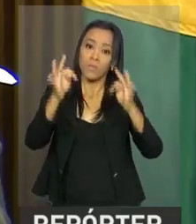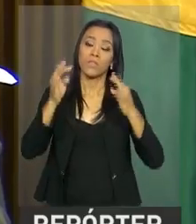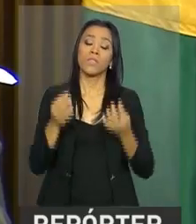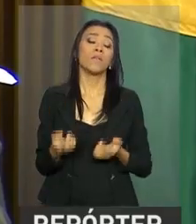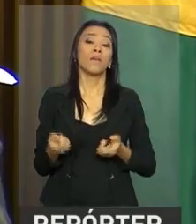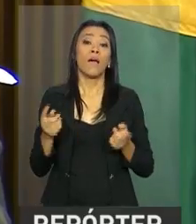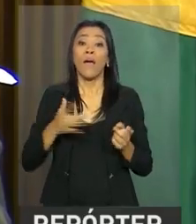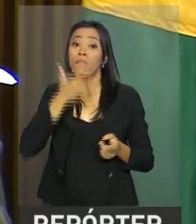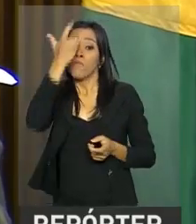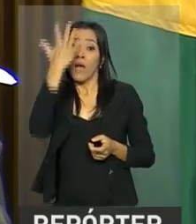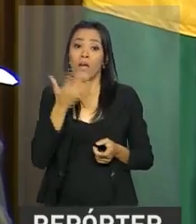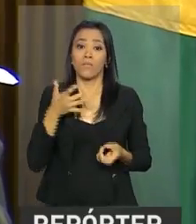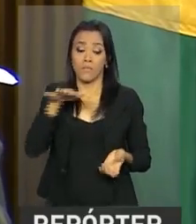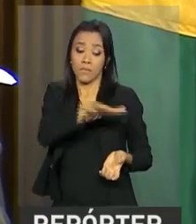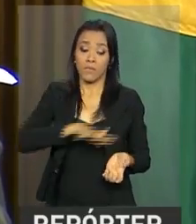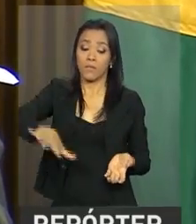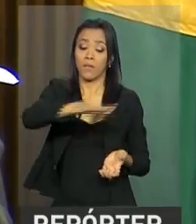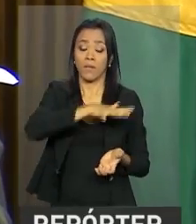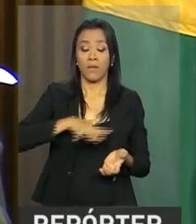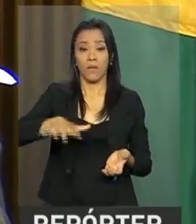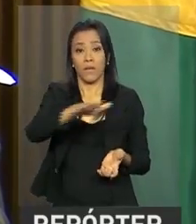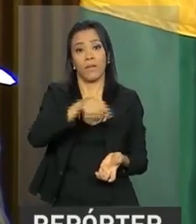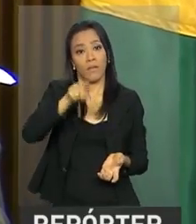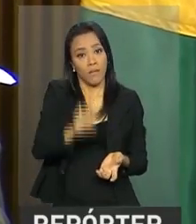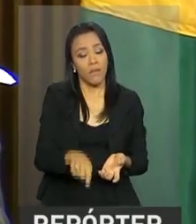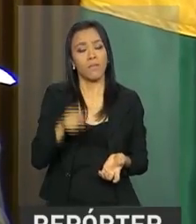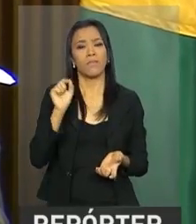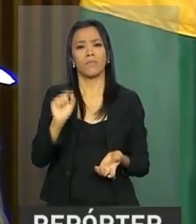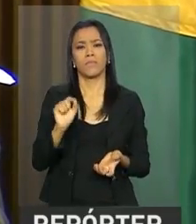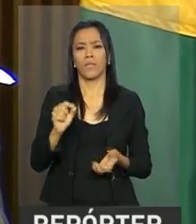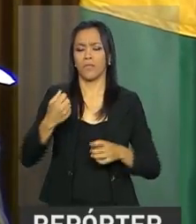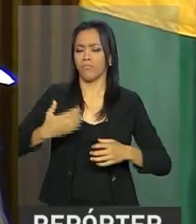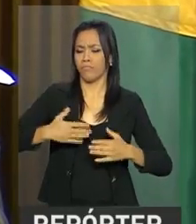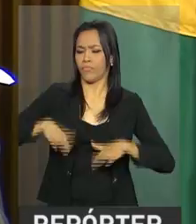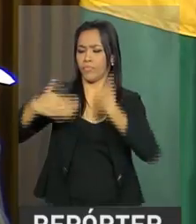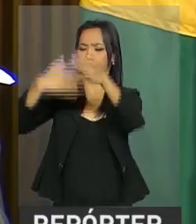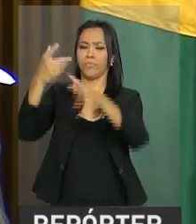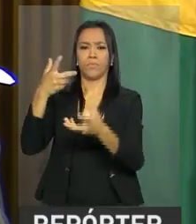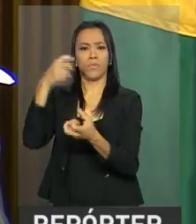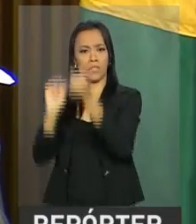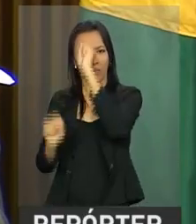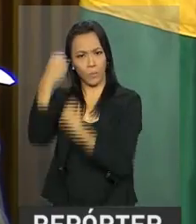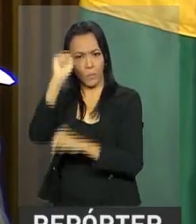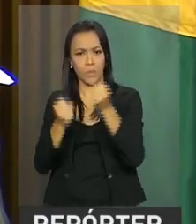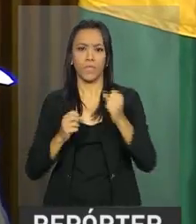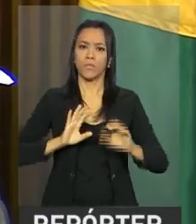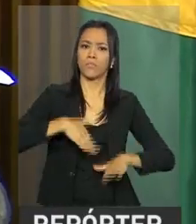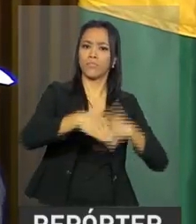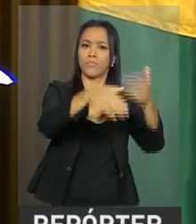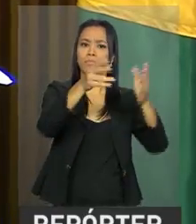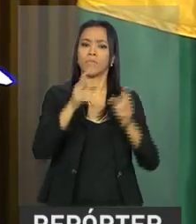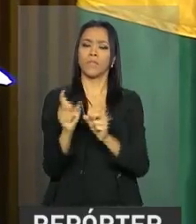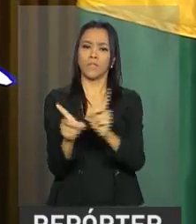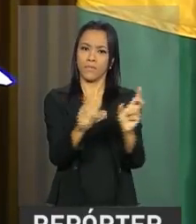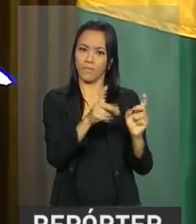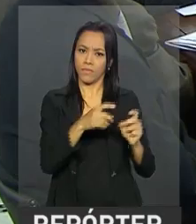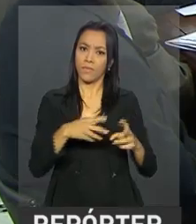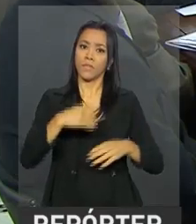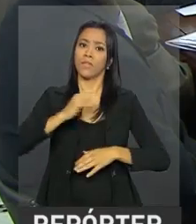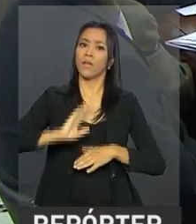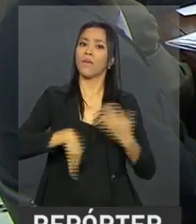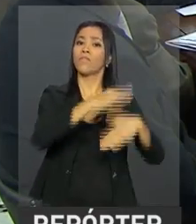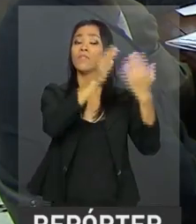desses setores que são geradores de avanços industriais, de avanços comerciais, de avanços de serviços